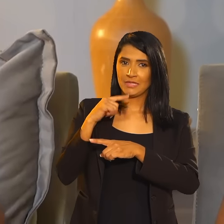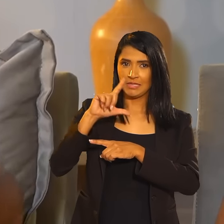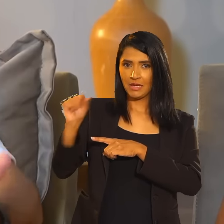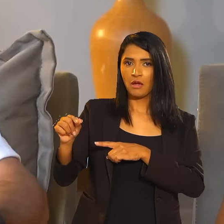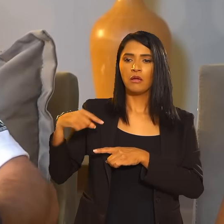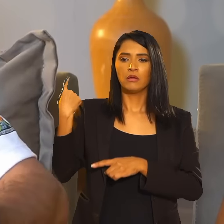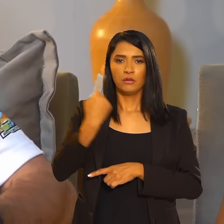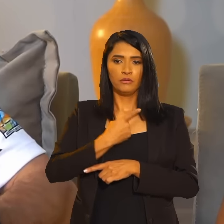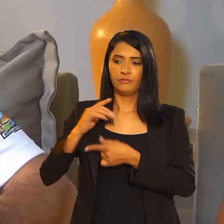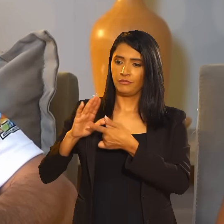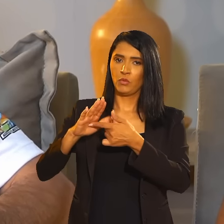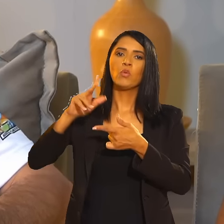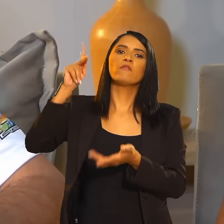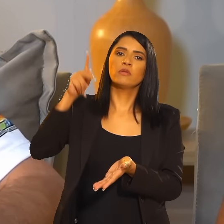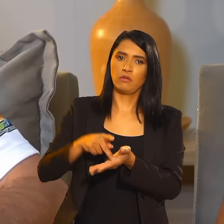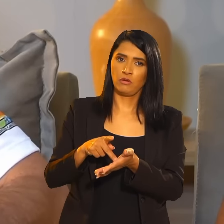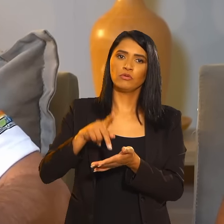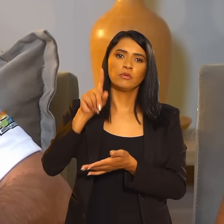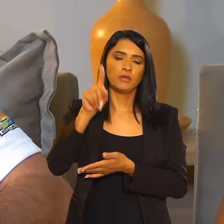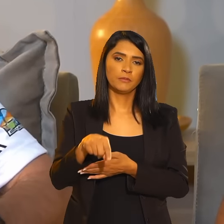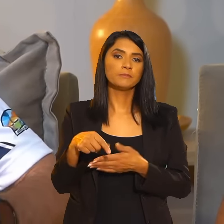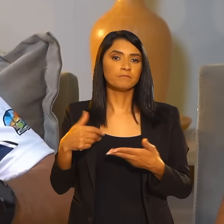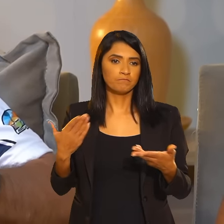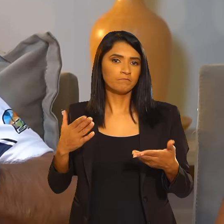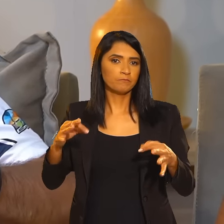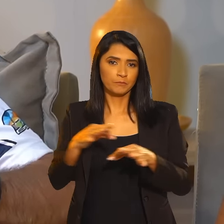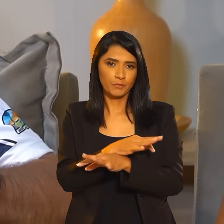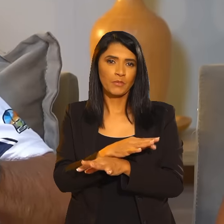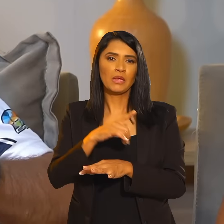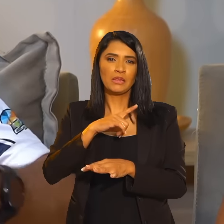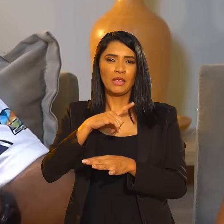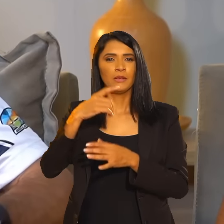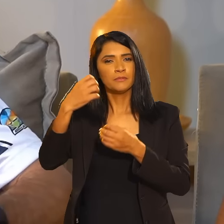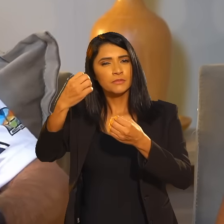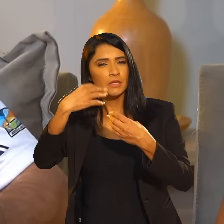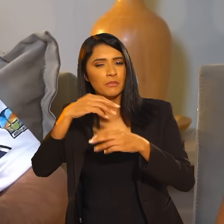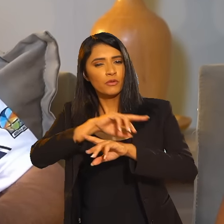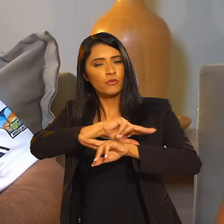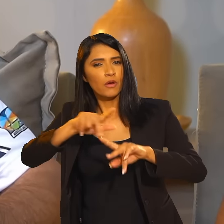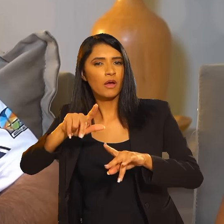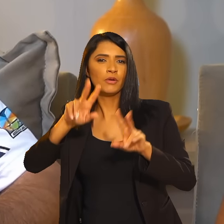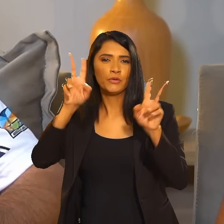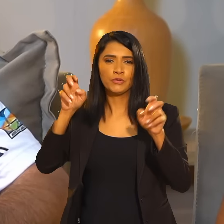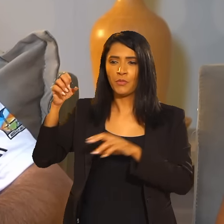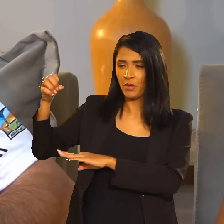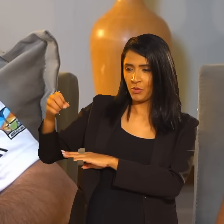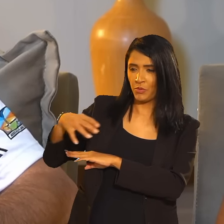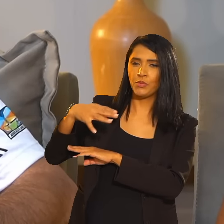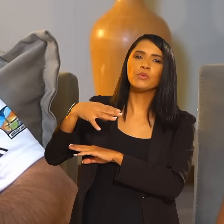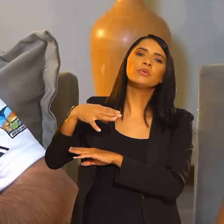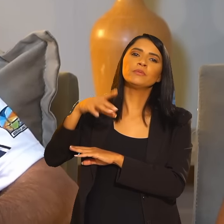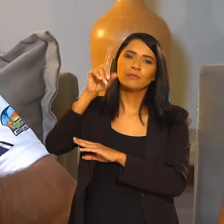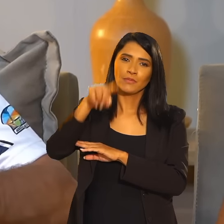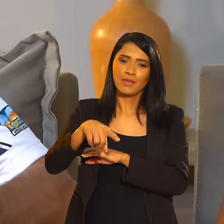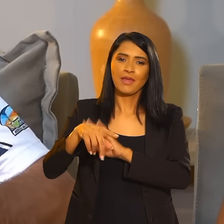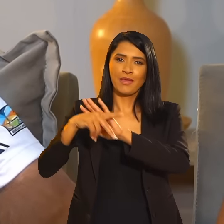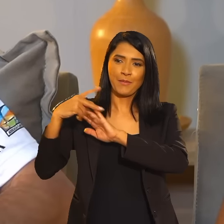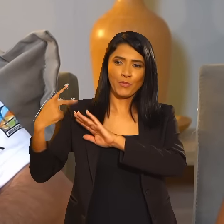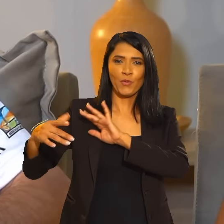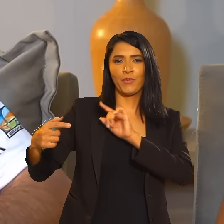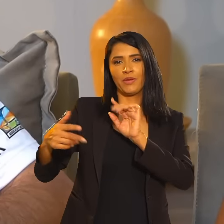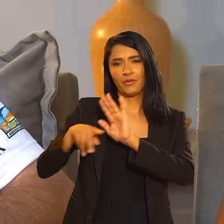é que a gente é o que a gente deve ser, né? Então é isso. Tem muitos ensinamentos, né, sobre a luz e tudo, e isso é